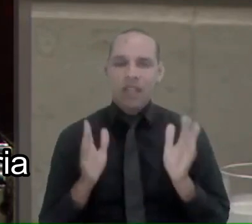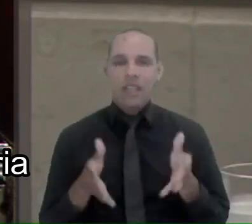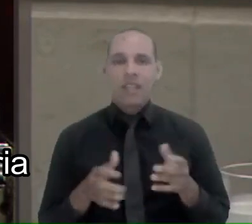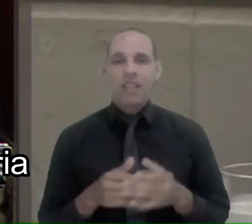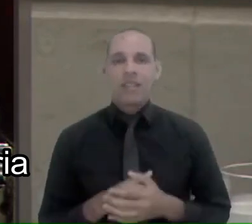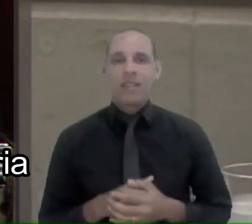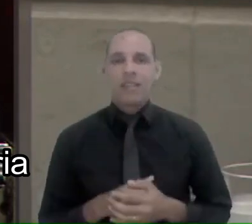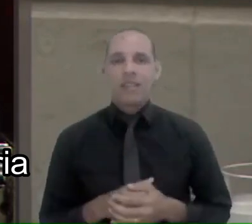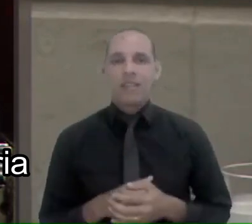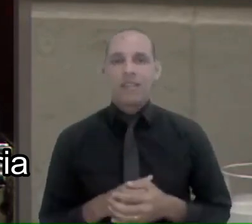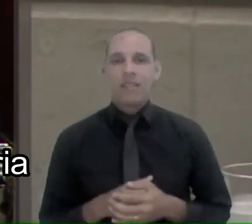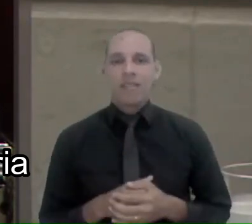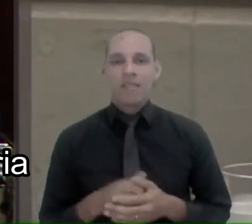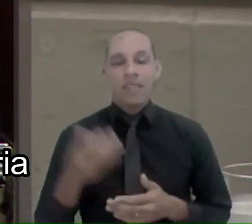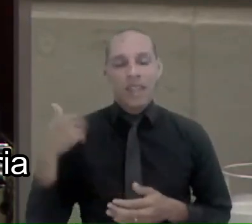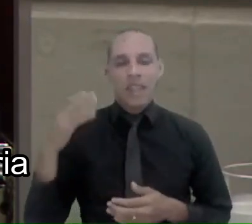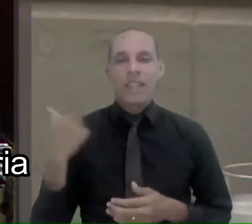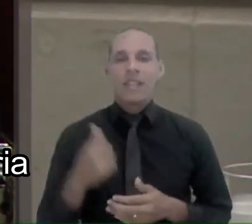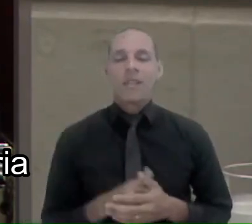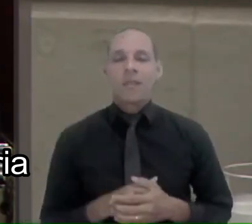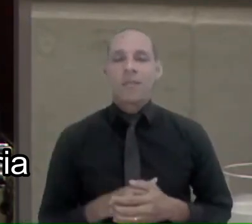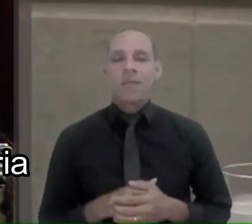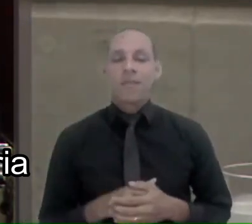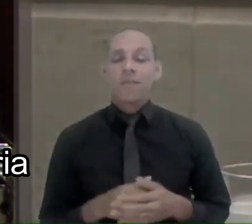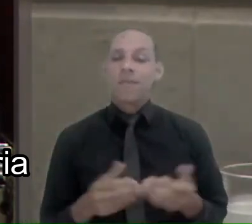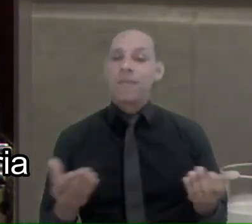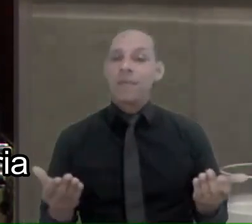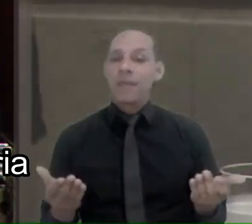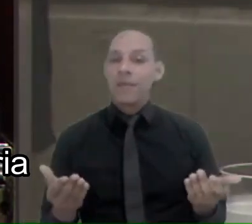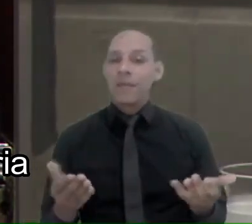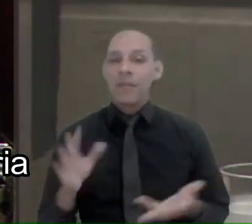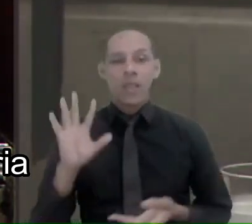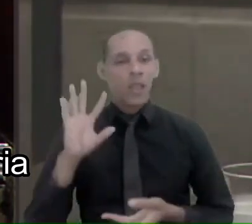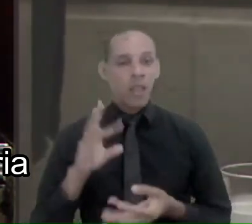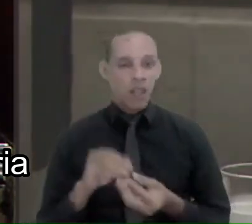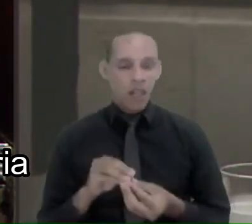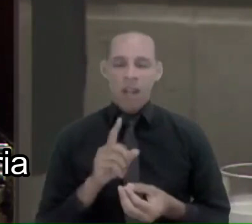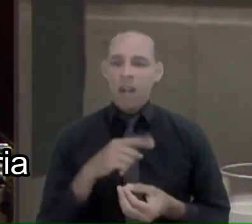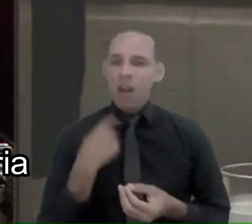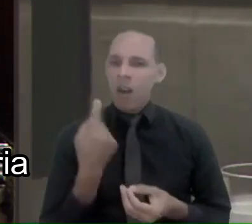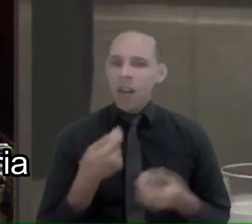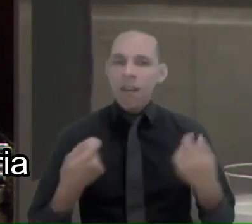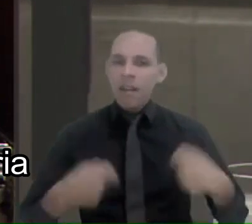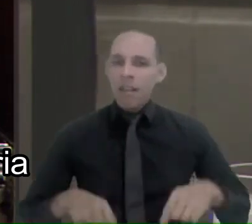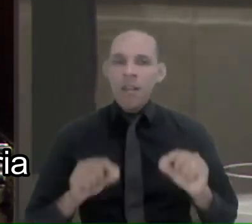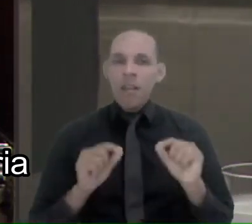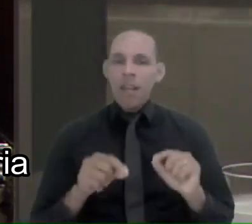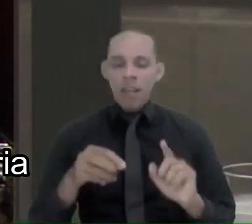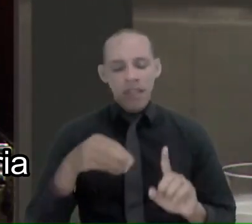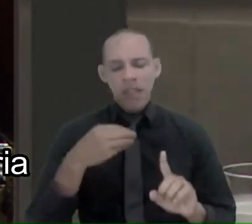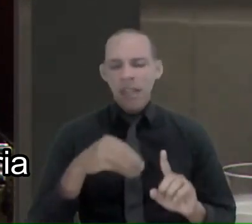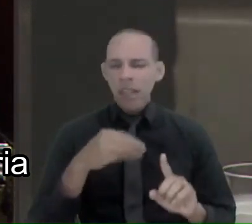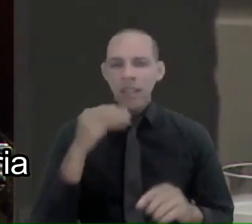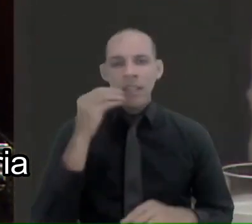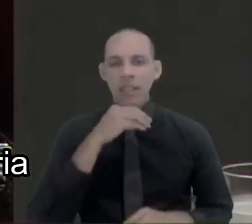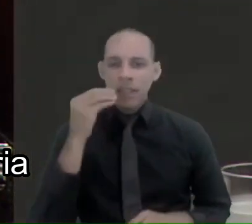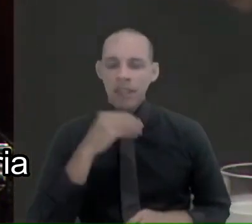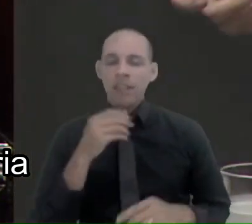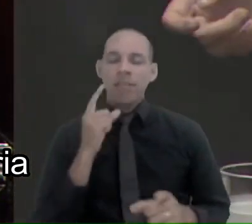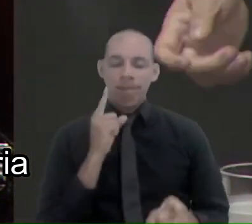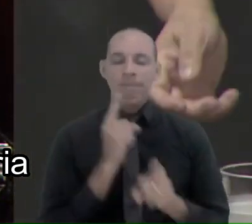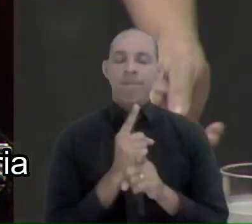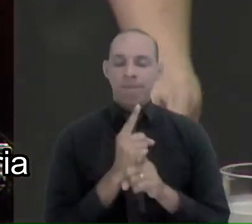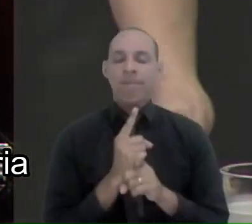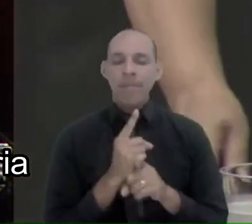do termo anterior. De forma que, óbvio que precisamos reconhecer as fragilidades, precisamos fazer a